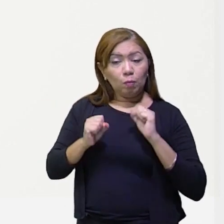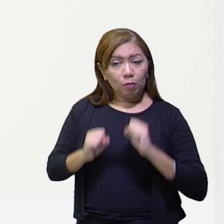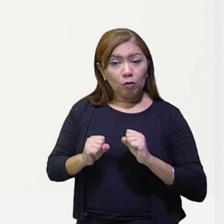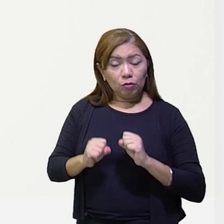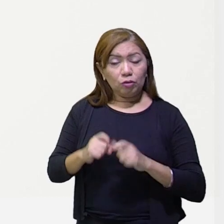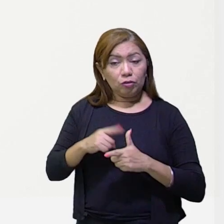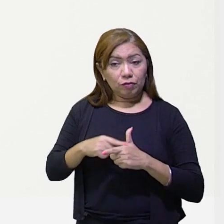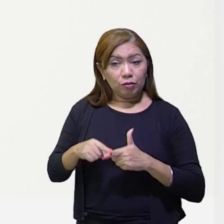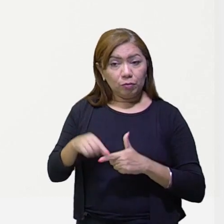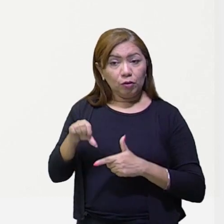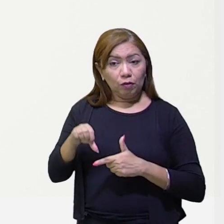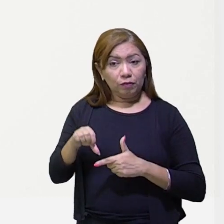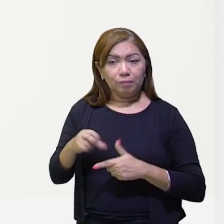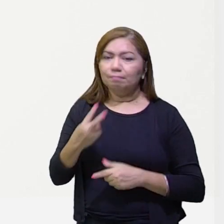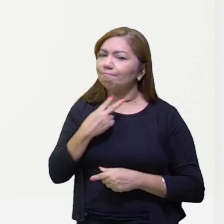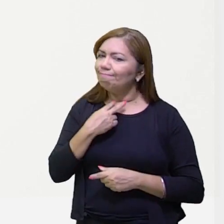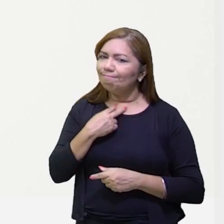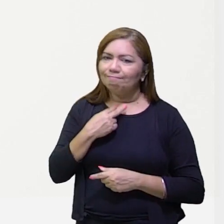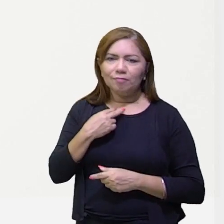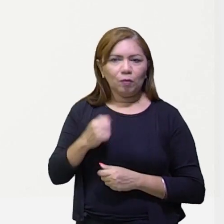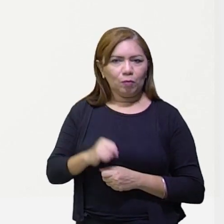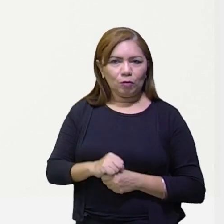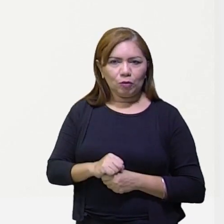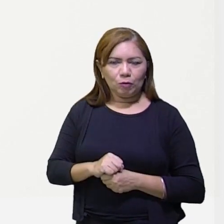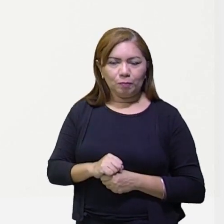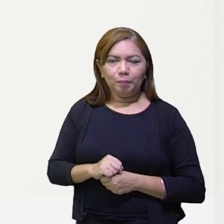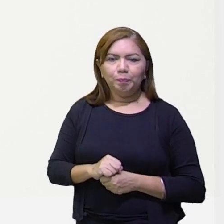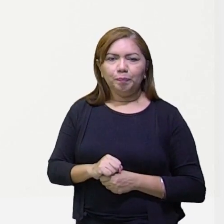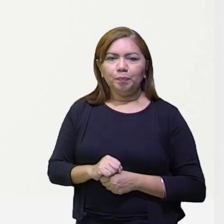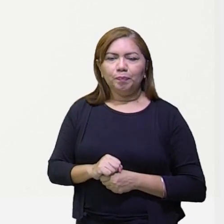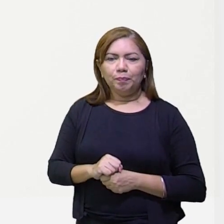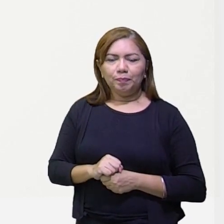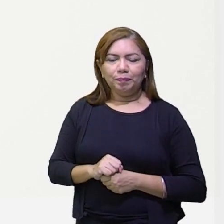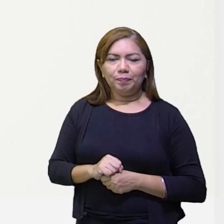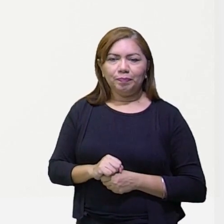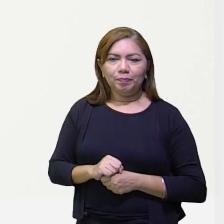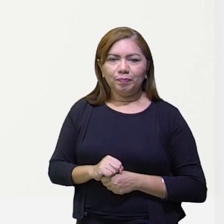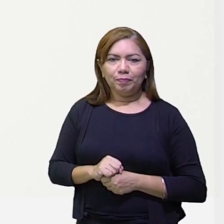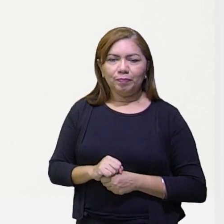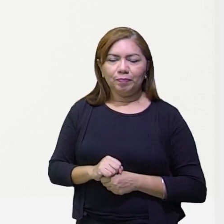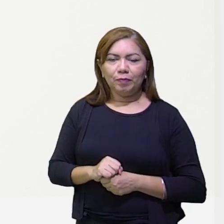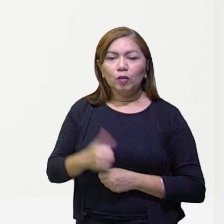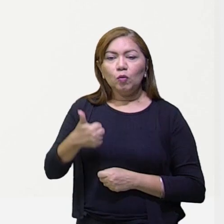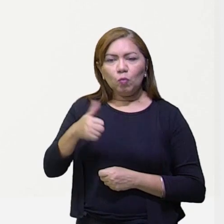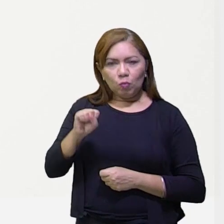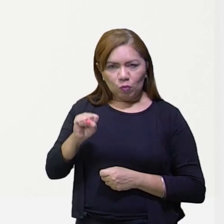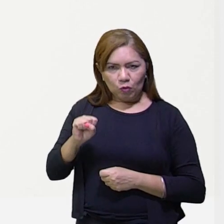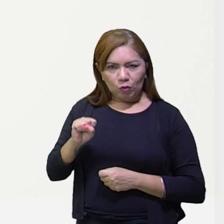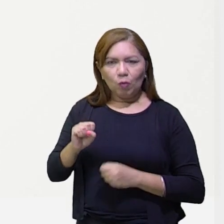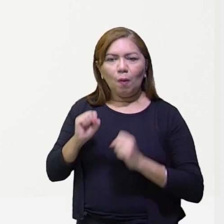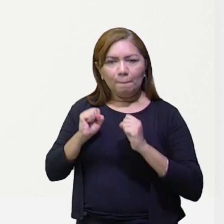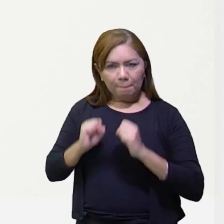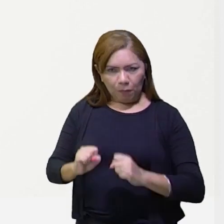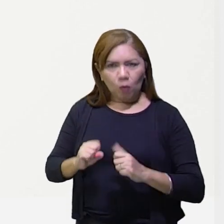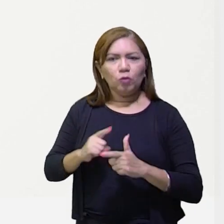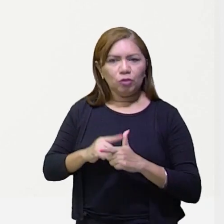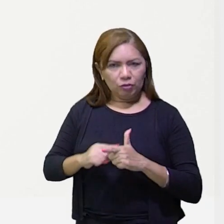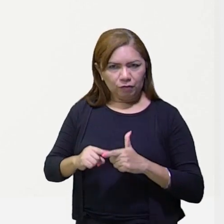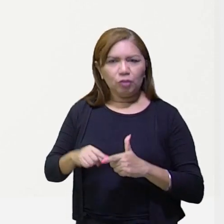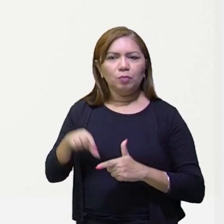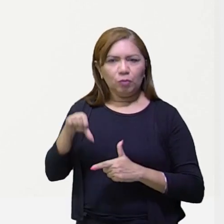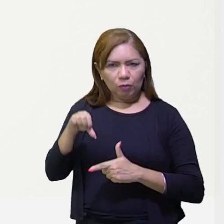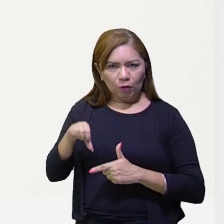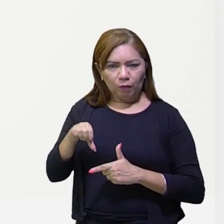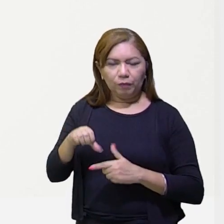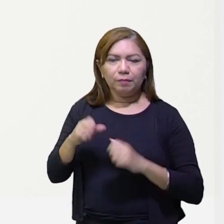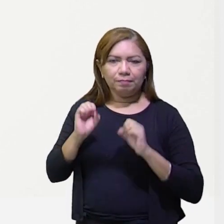por 9? Não, não posso dividir por 9. Tá certo? O 18, eu posso dividir por 9? Sim,